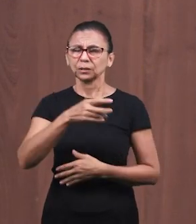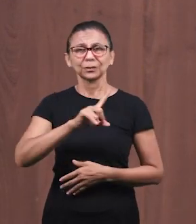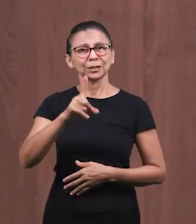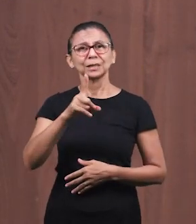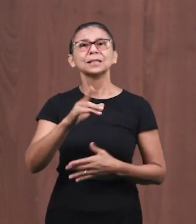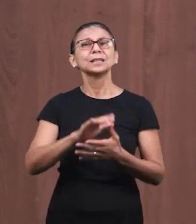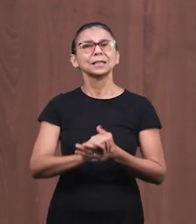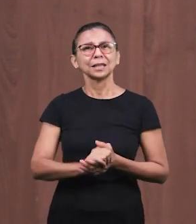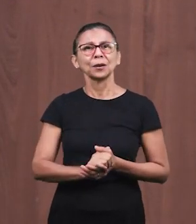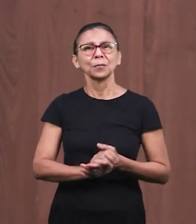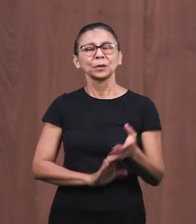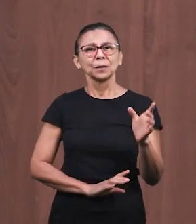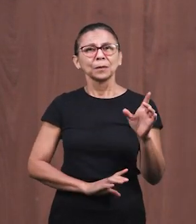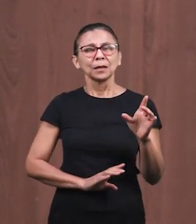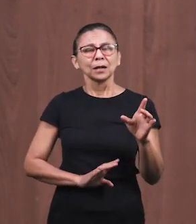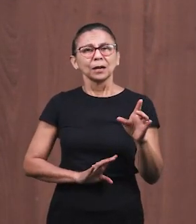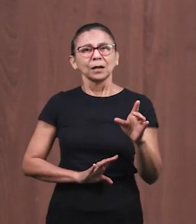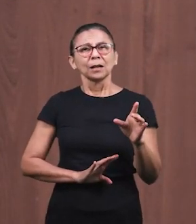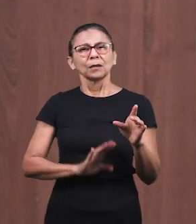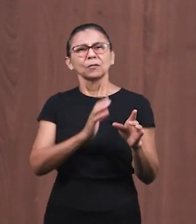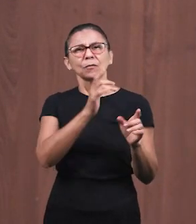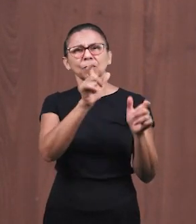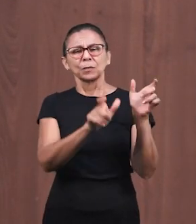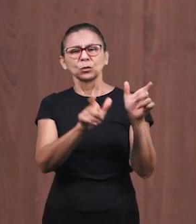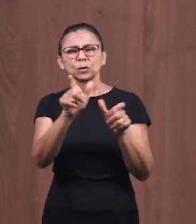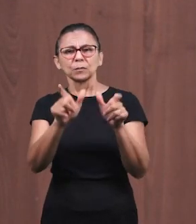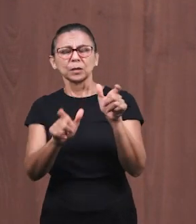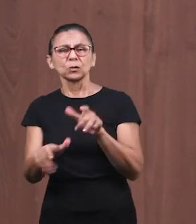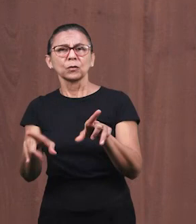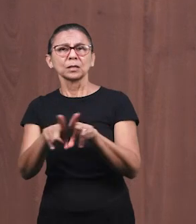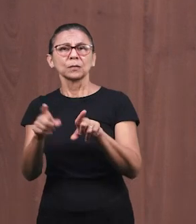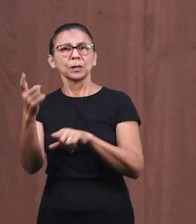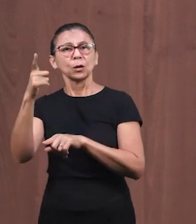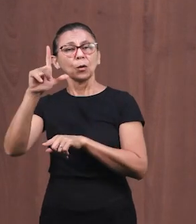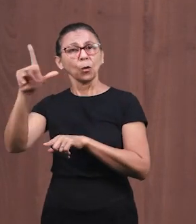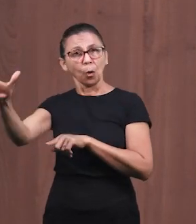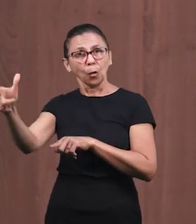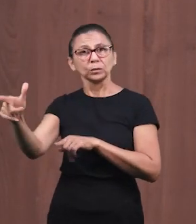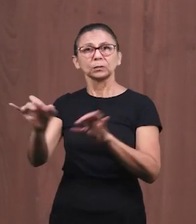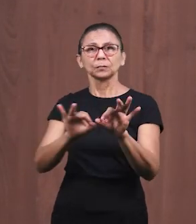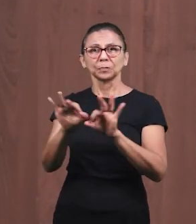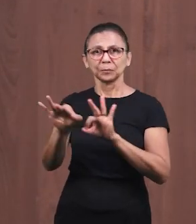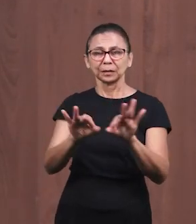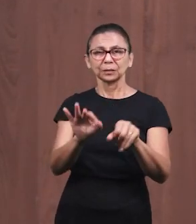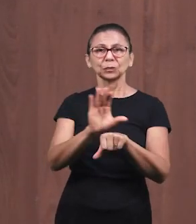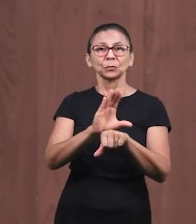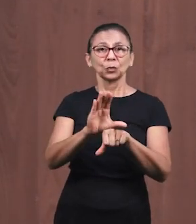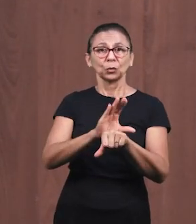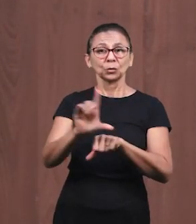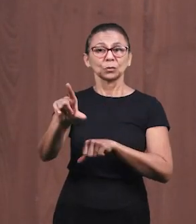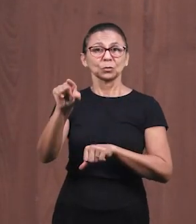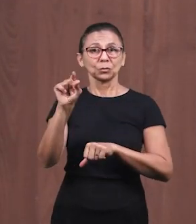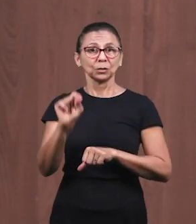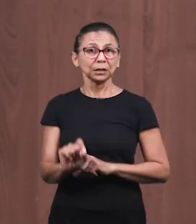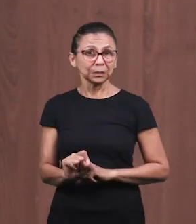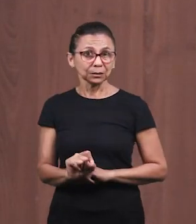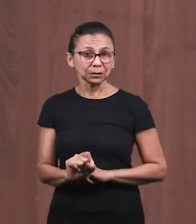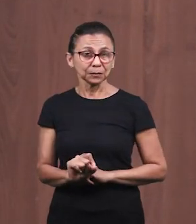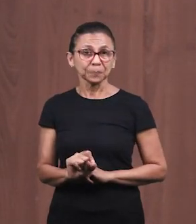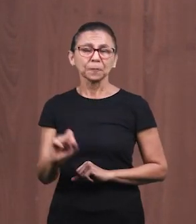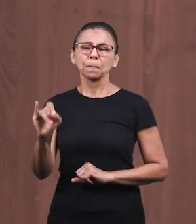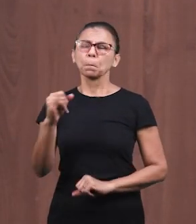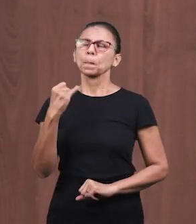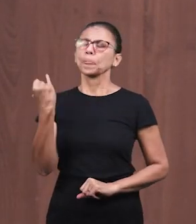pela concorrência do curso escolhido. Por isso, é extremamente importante que o jovem se